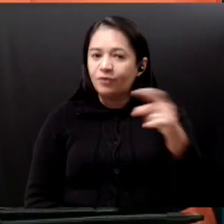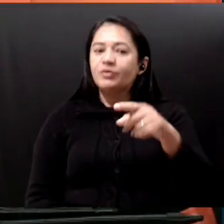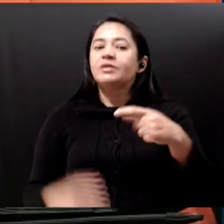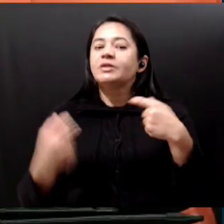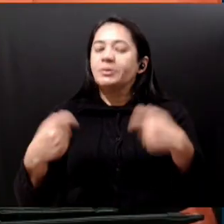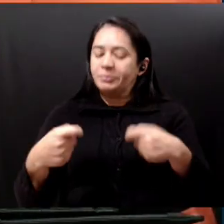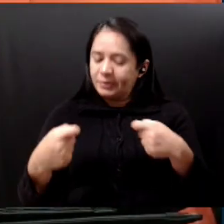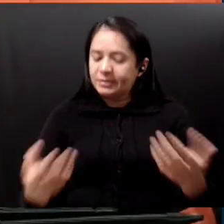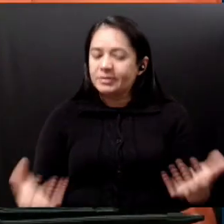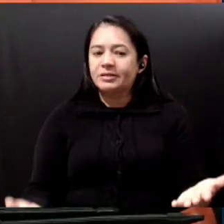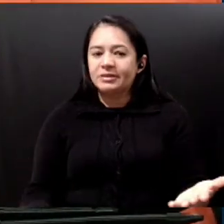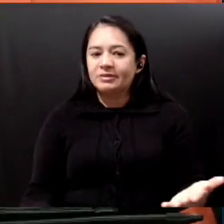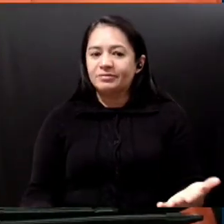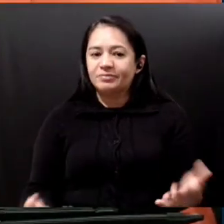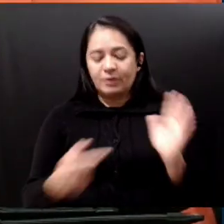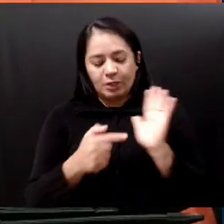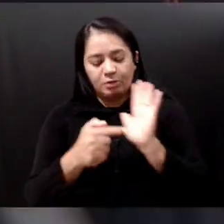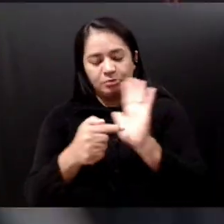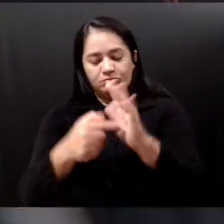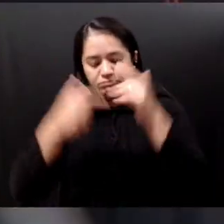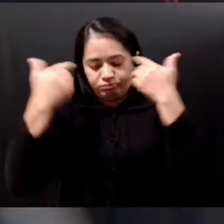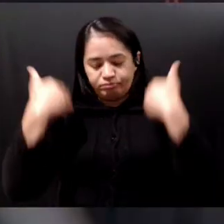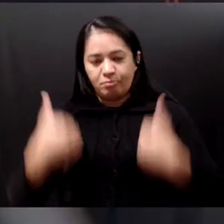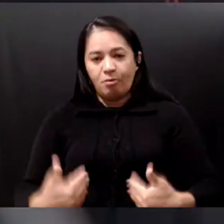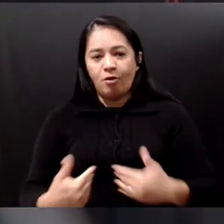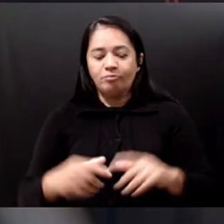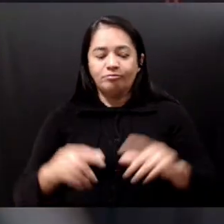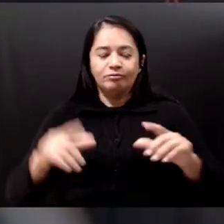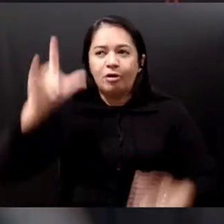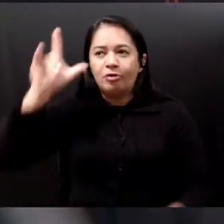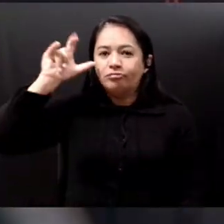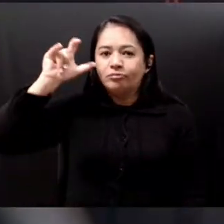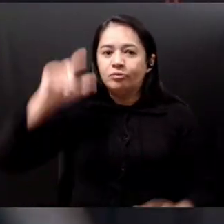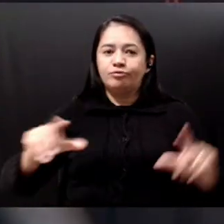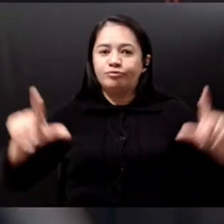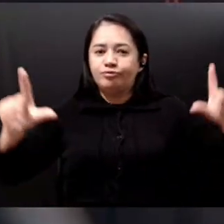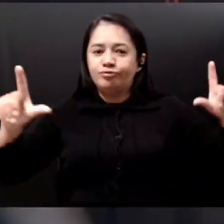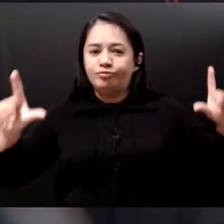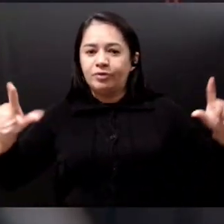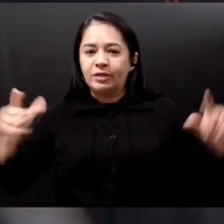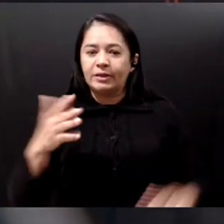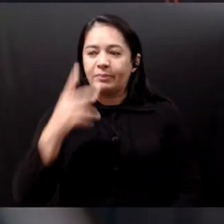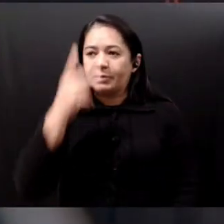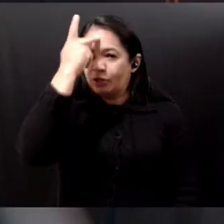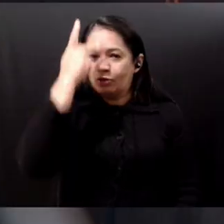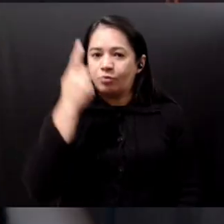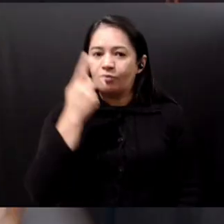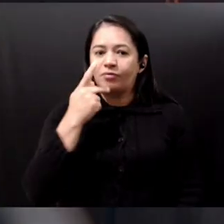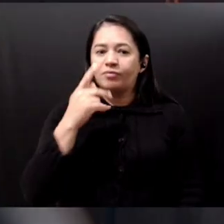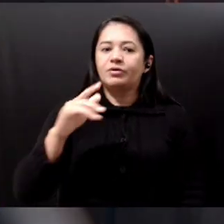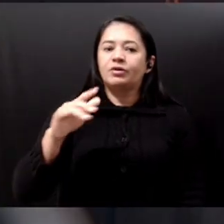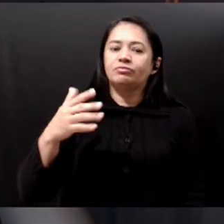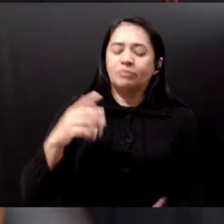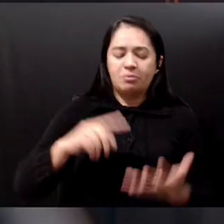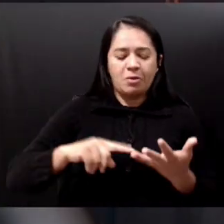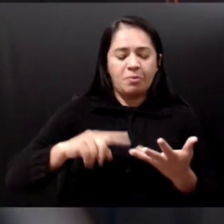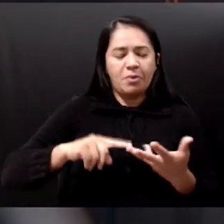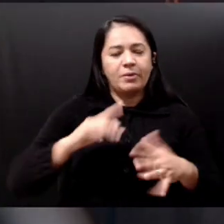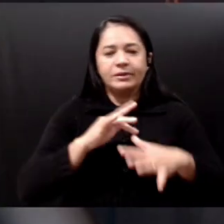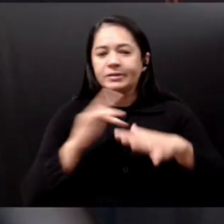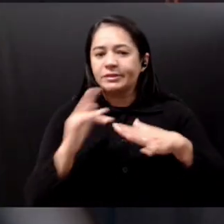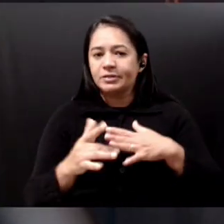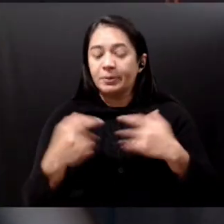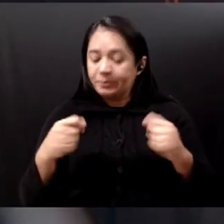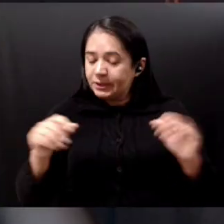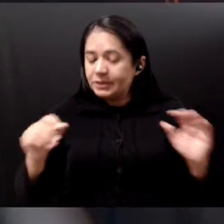se mostrar, tá no Instagram, dependendo do teu perfil de público, estar no TikTok, você de fato precisa estar ali Uhum, presente.